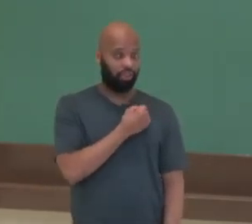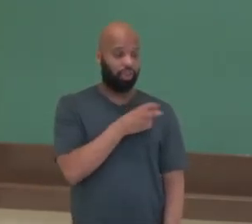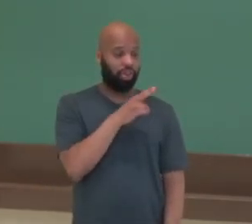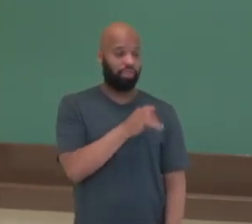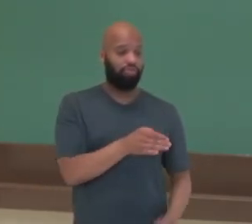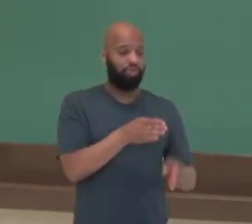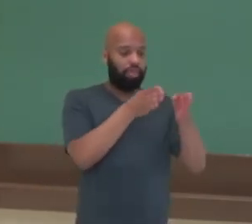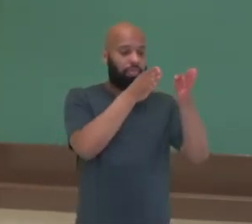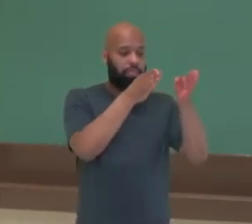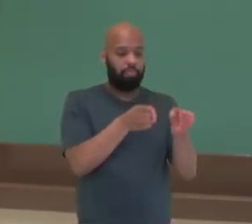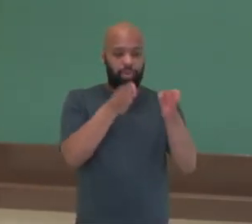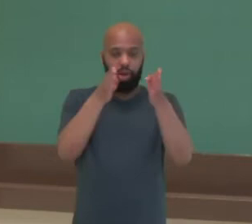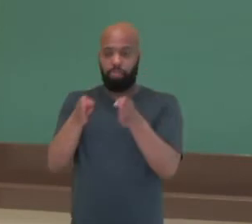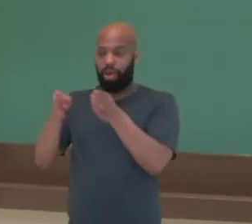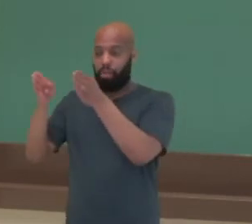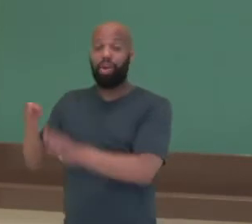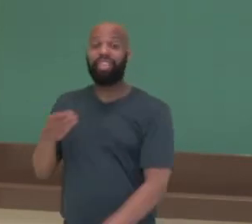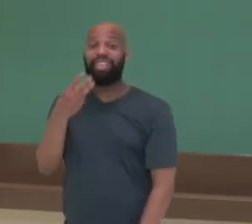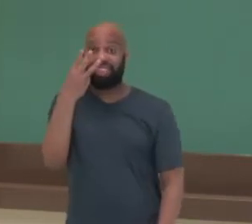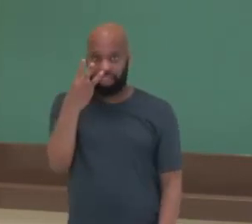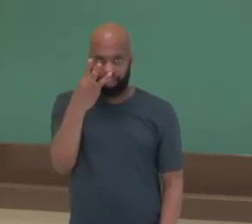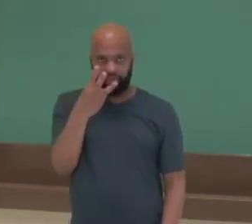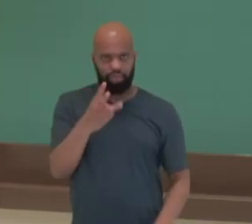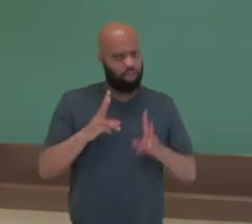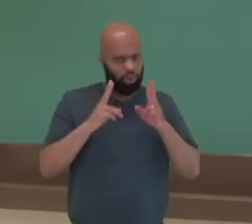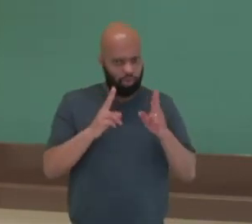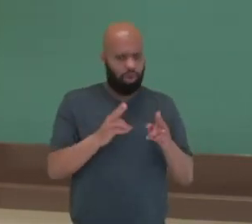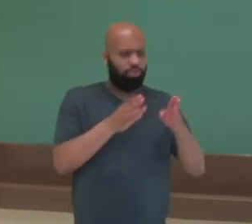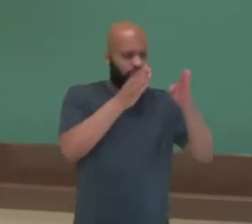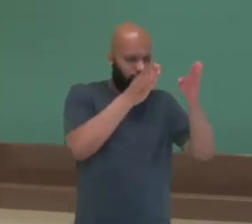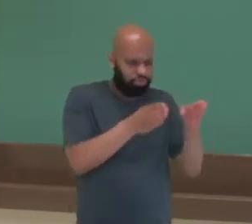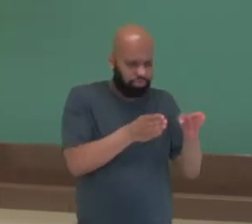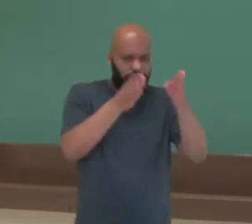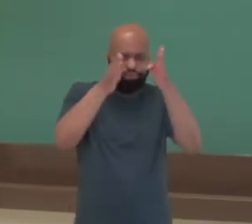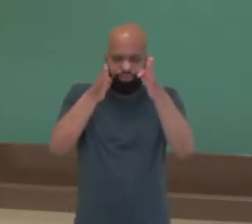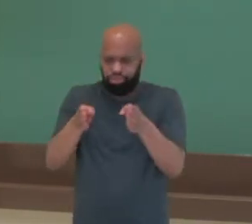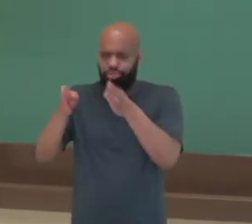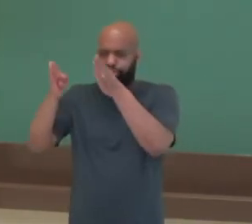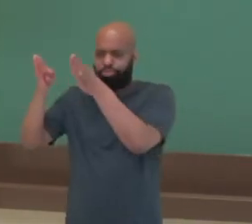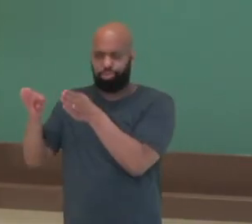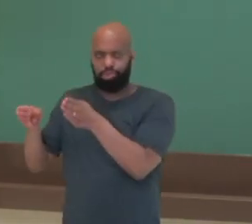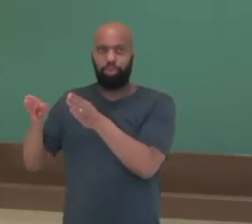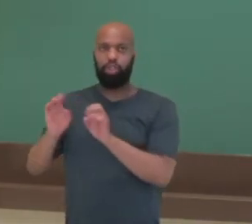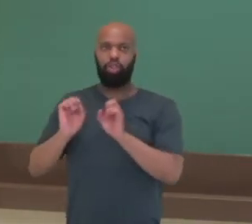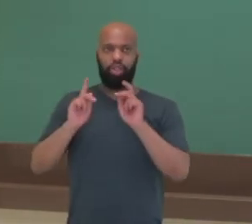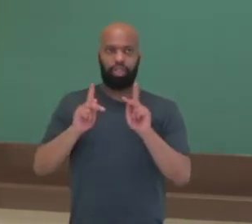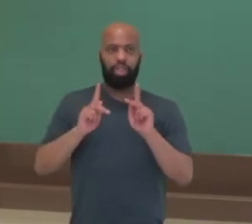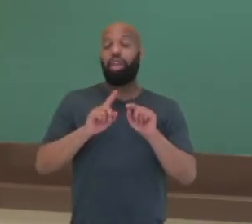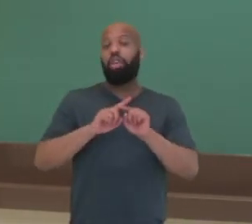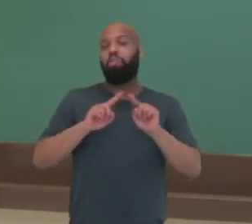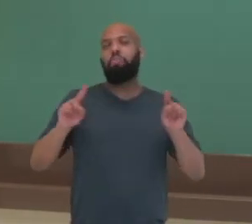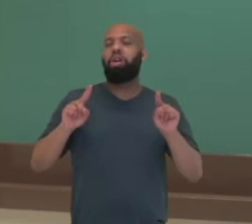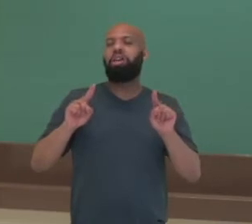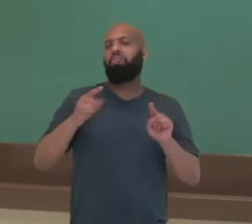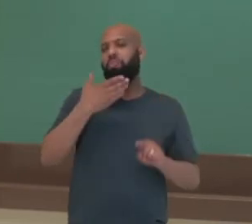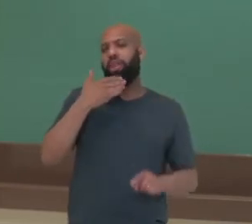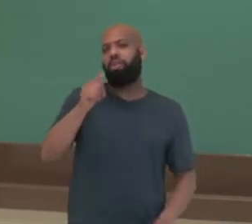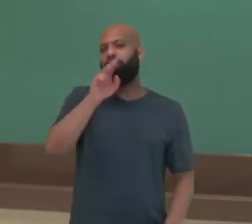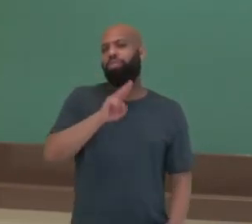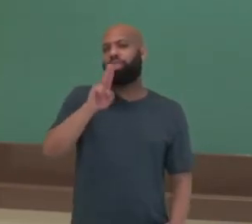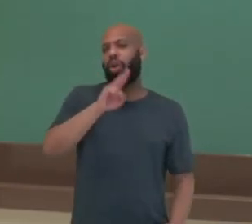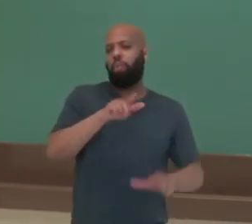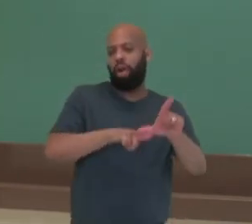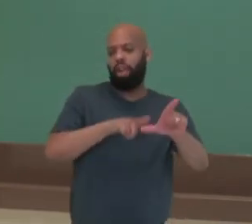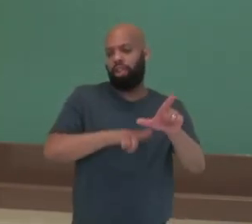em três partes iguais. Então, essas três partes iguais, nós vamos chamar do quê? De A,